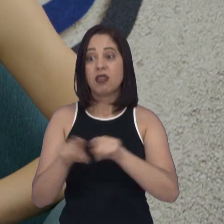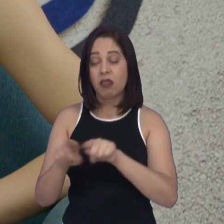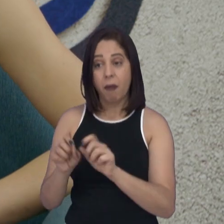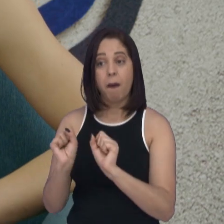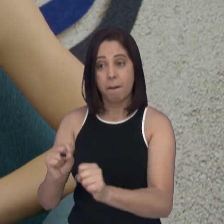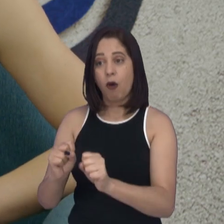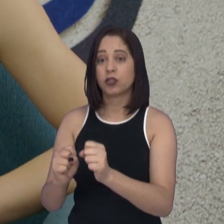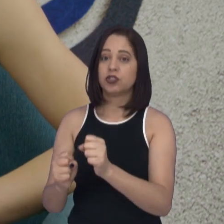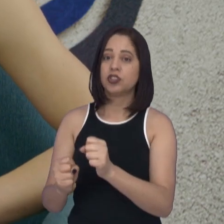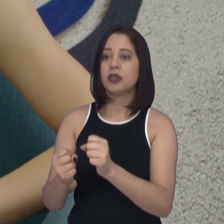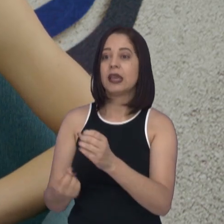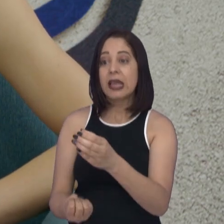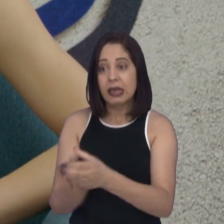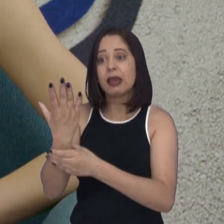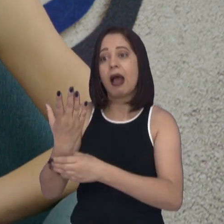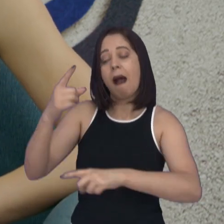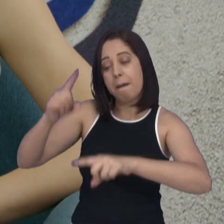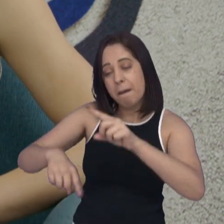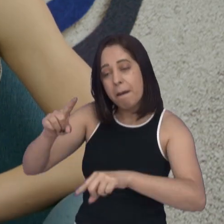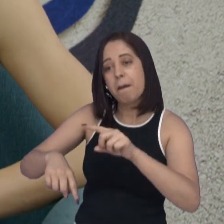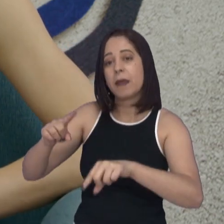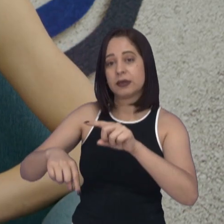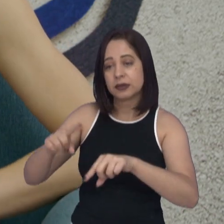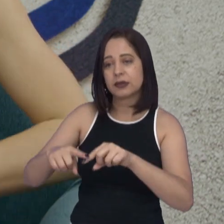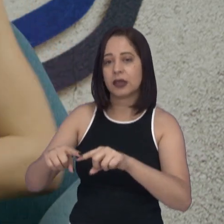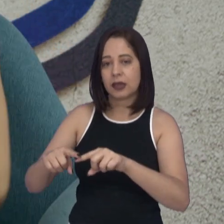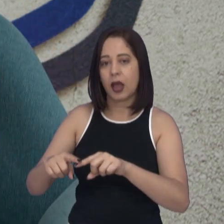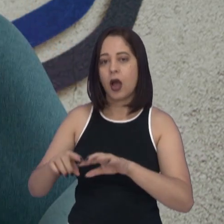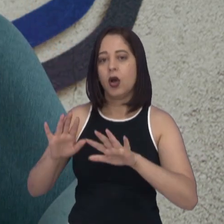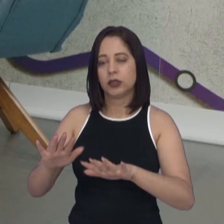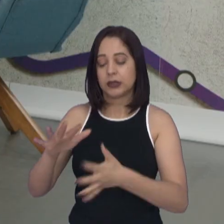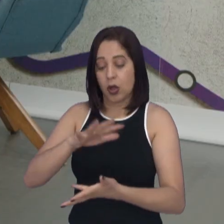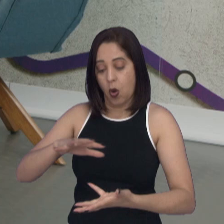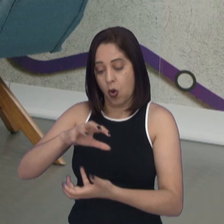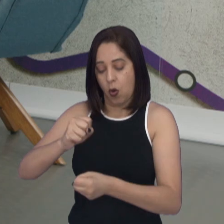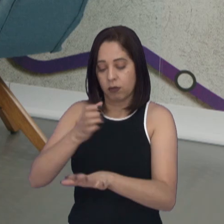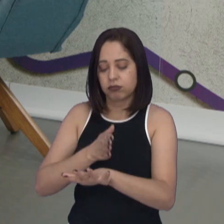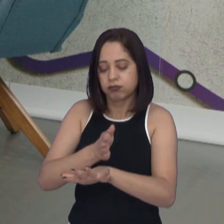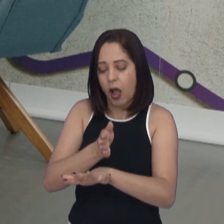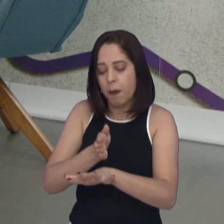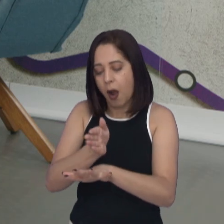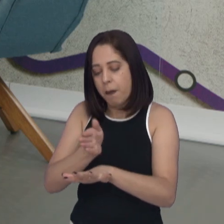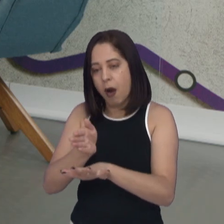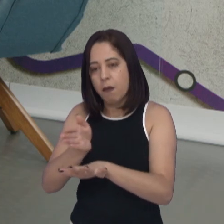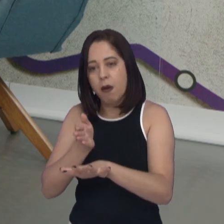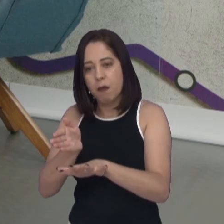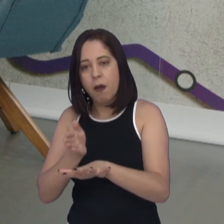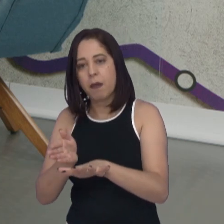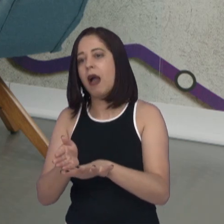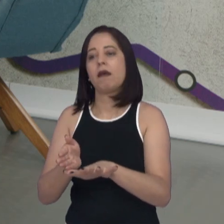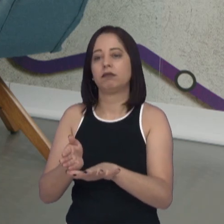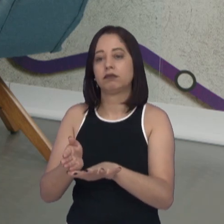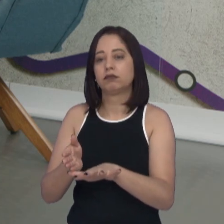consumo final, né, para um consumidor final. Então, dentro da sustentabilidade na cadeia produtiva, quando você vai comprar